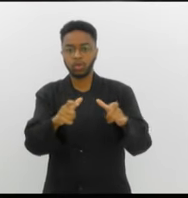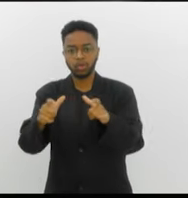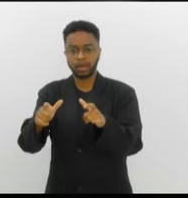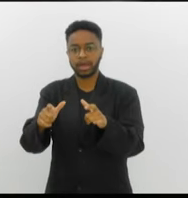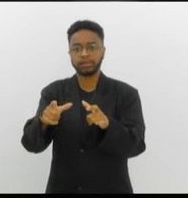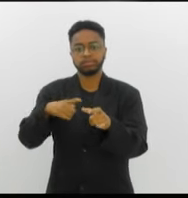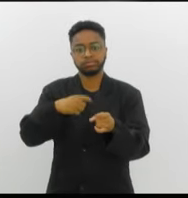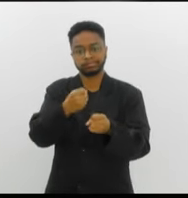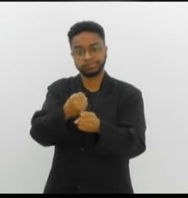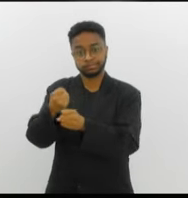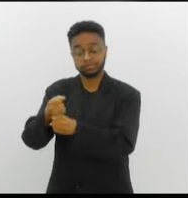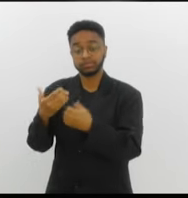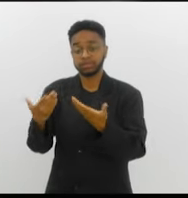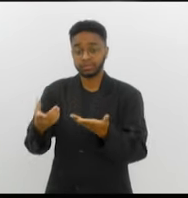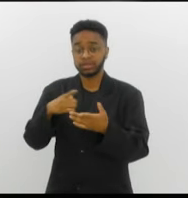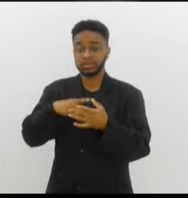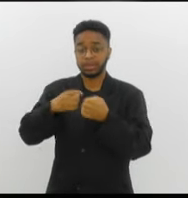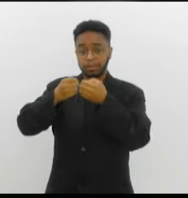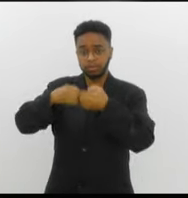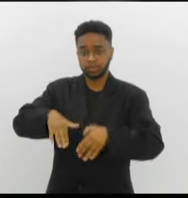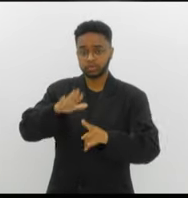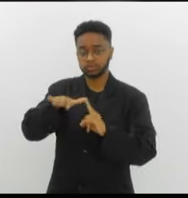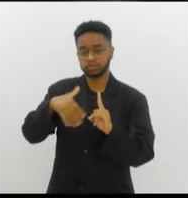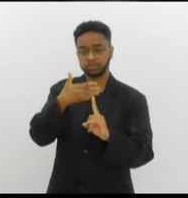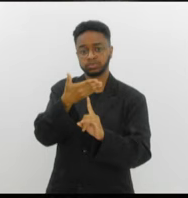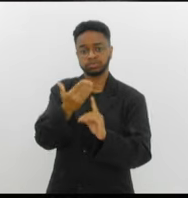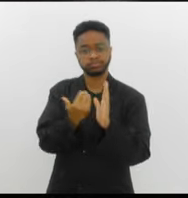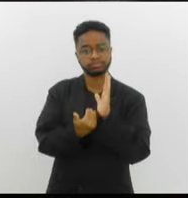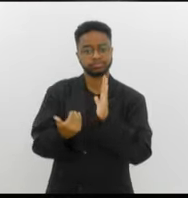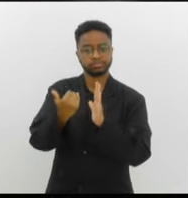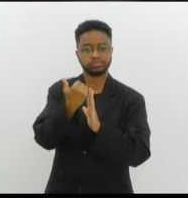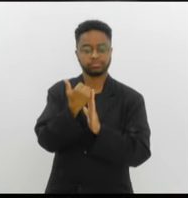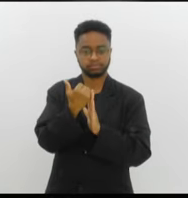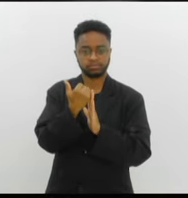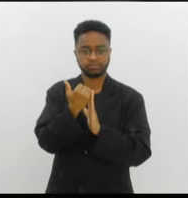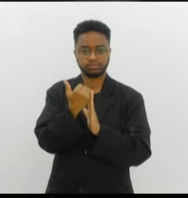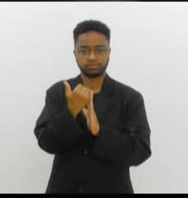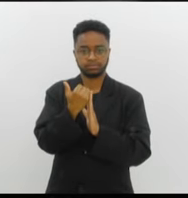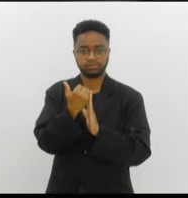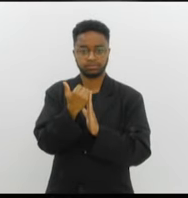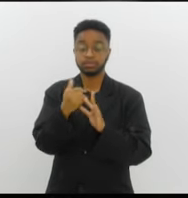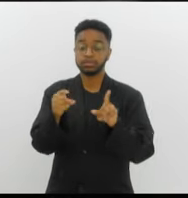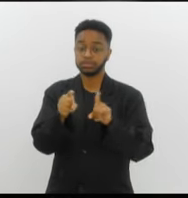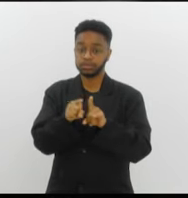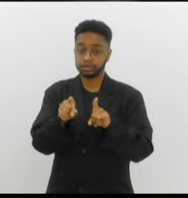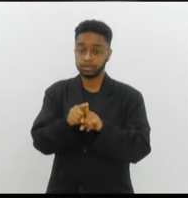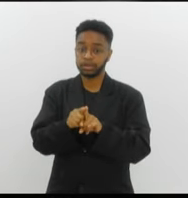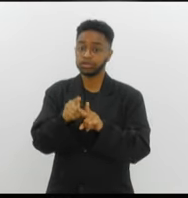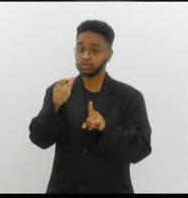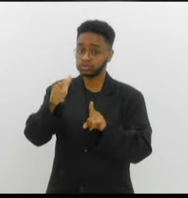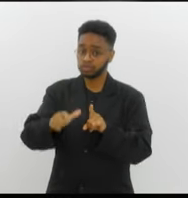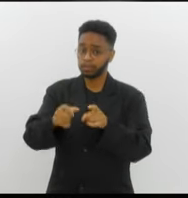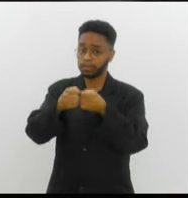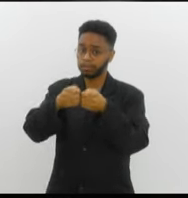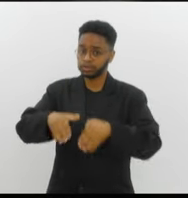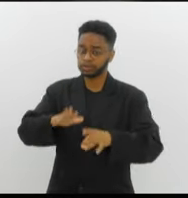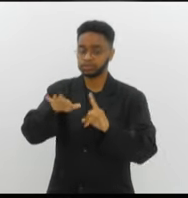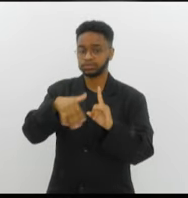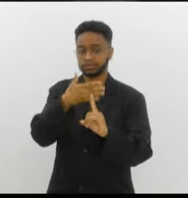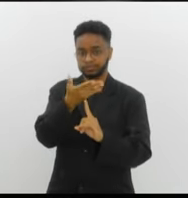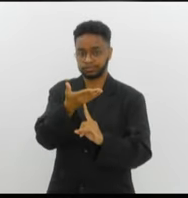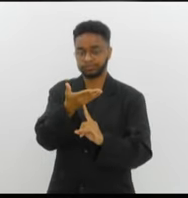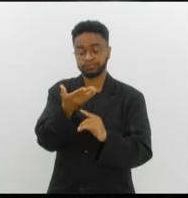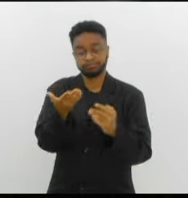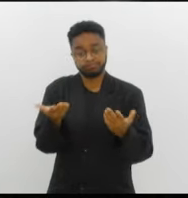Então, é uma agressão ambiental absurda e mais um atentado contra o meio ambiente. Né?